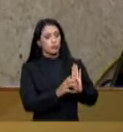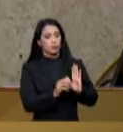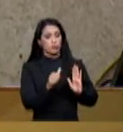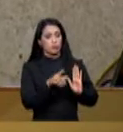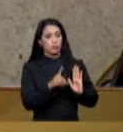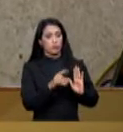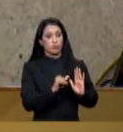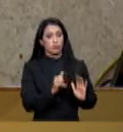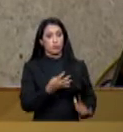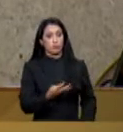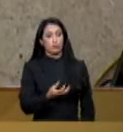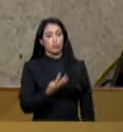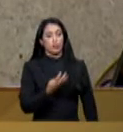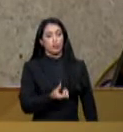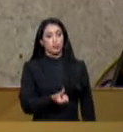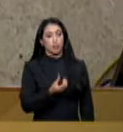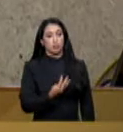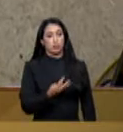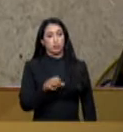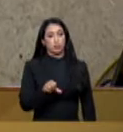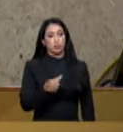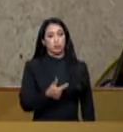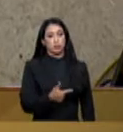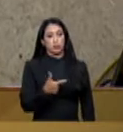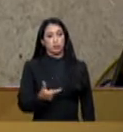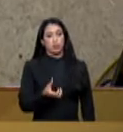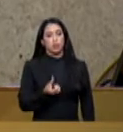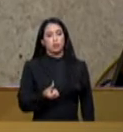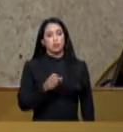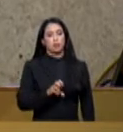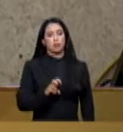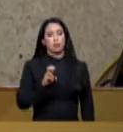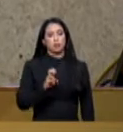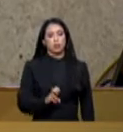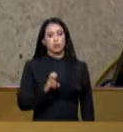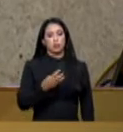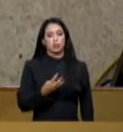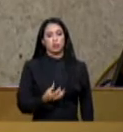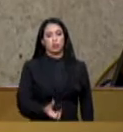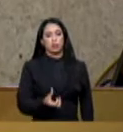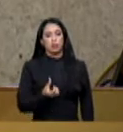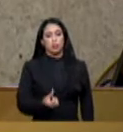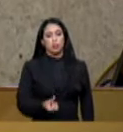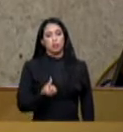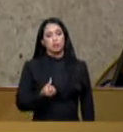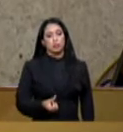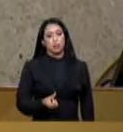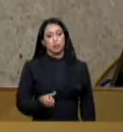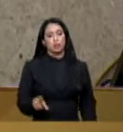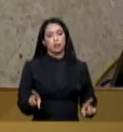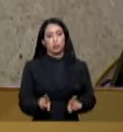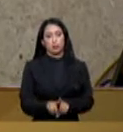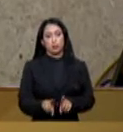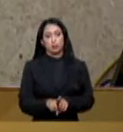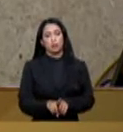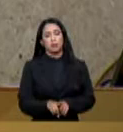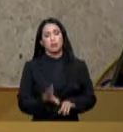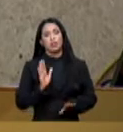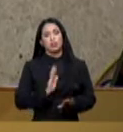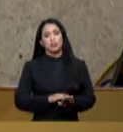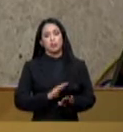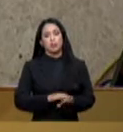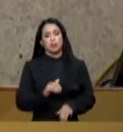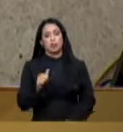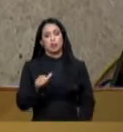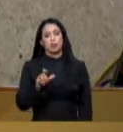leis 6492 e 6536, e da representatividade adequada das entidades autoras